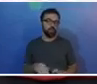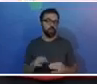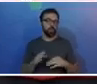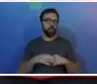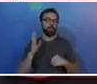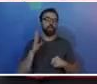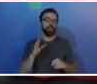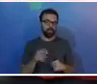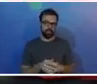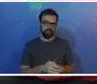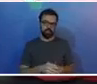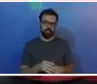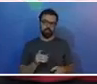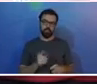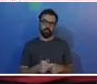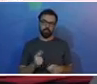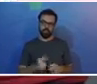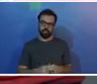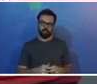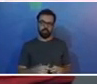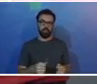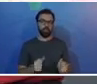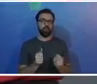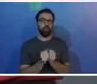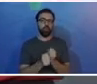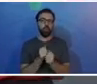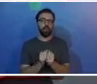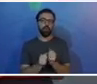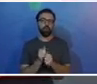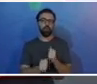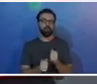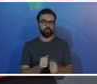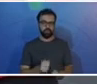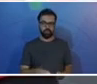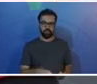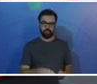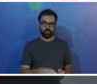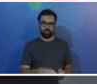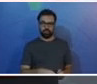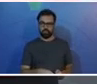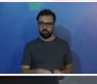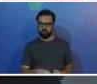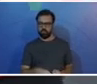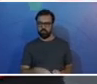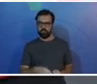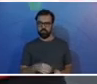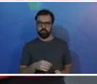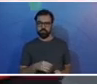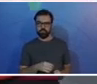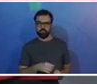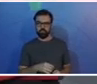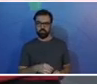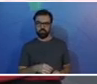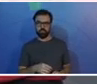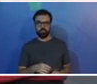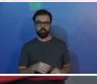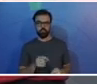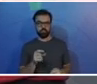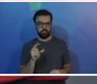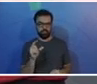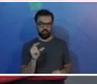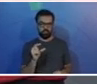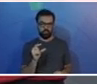será? Se a gente pegar o arroz que a gente precisa ter na nossa mesa, um alimento, é necessário para a